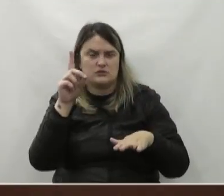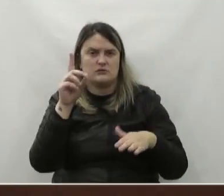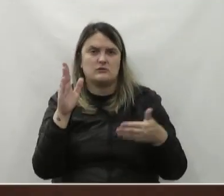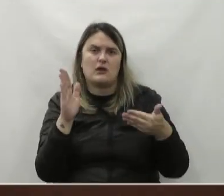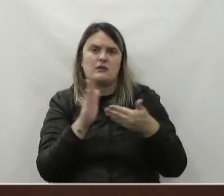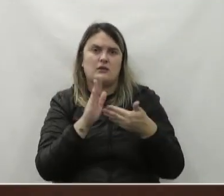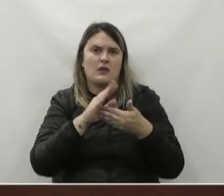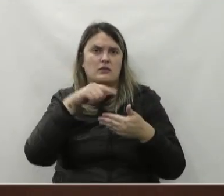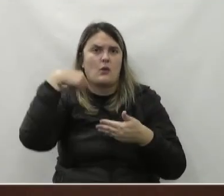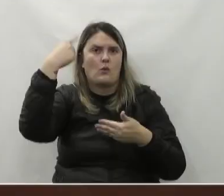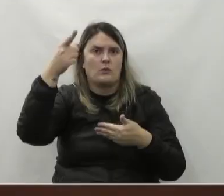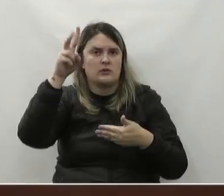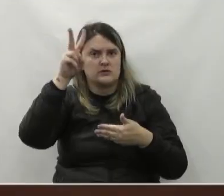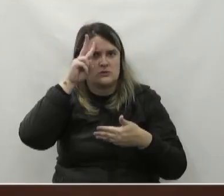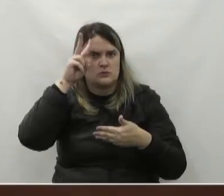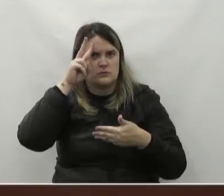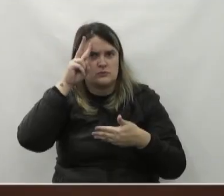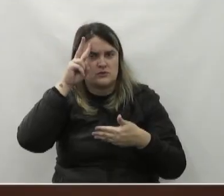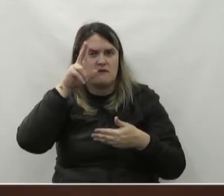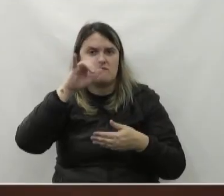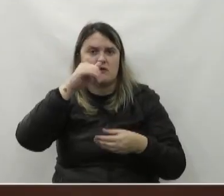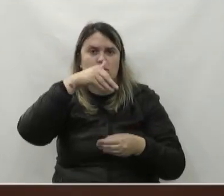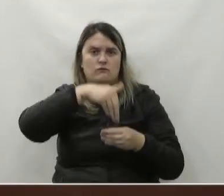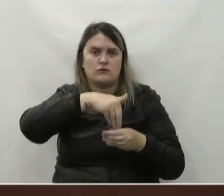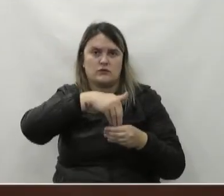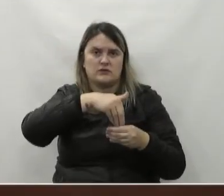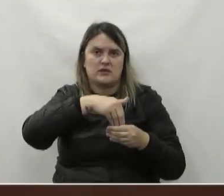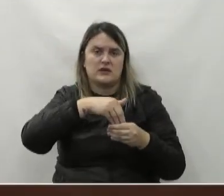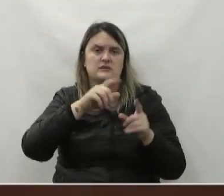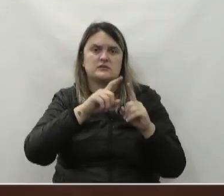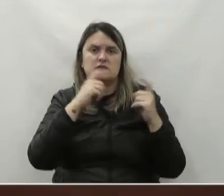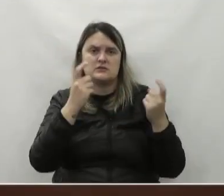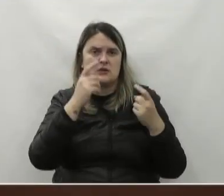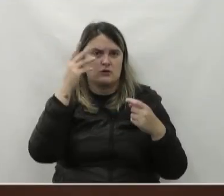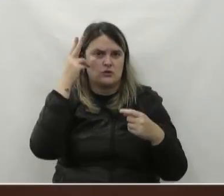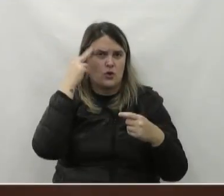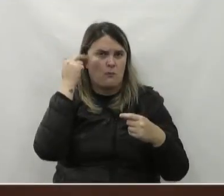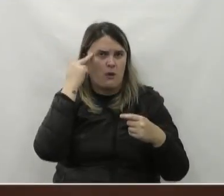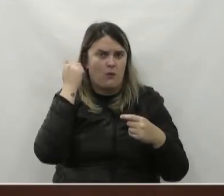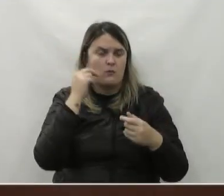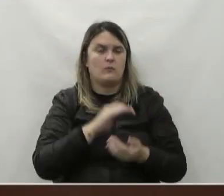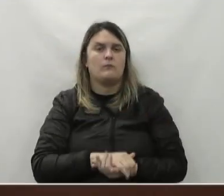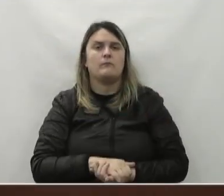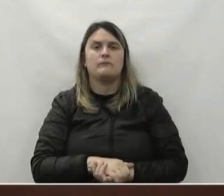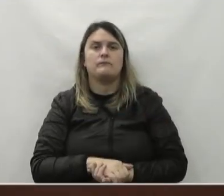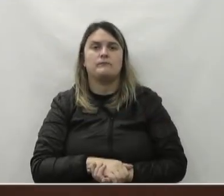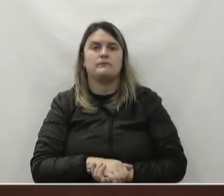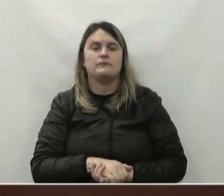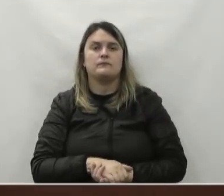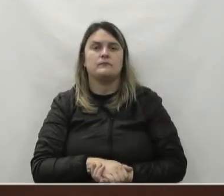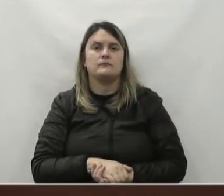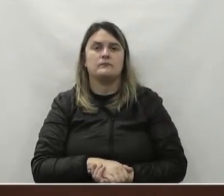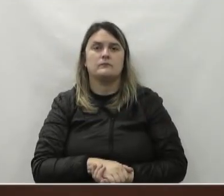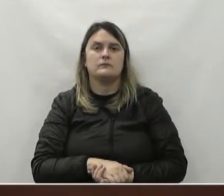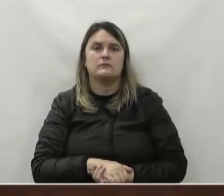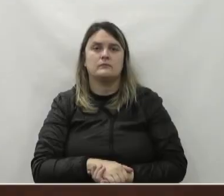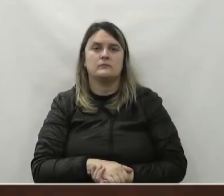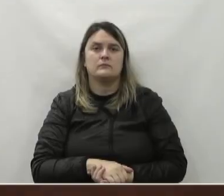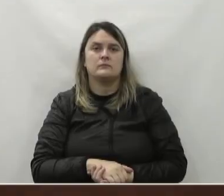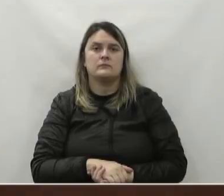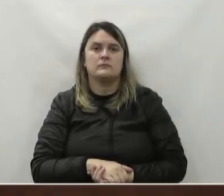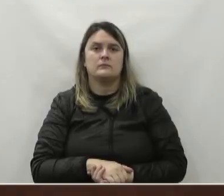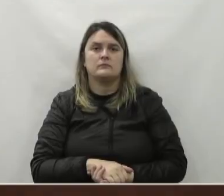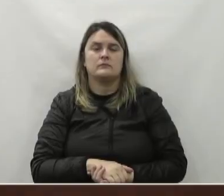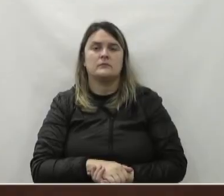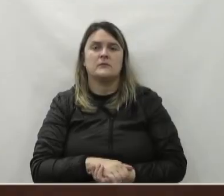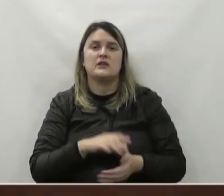até segunda-feira, nós vamos votar numa sessão normal, numa sessão ordinária. E teremos também